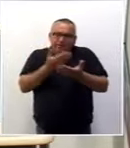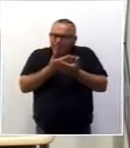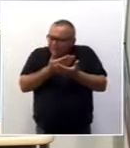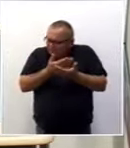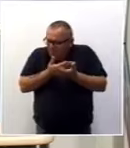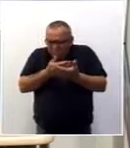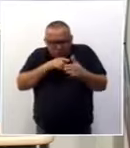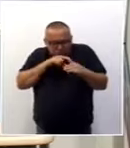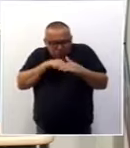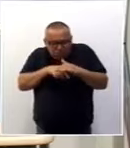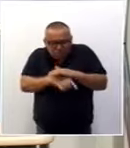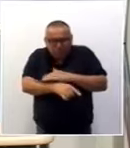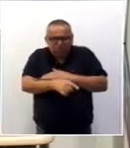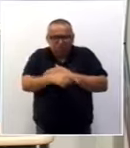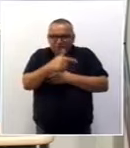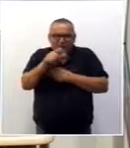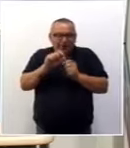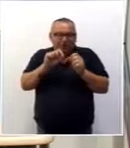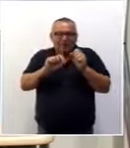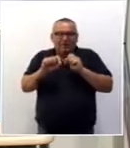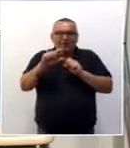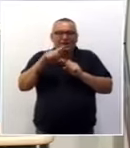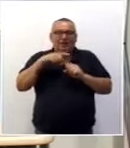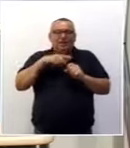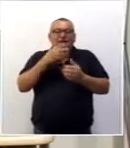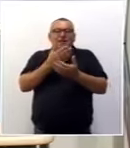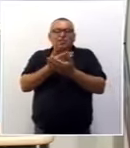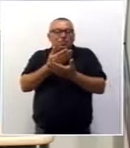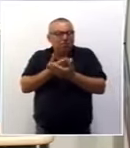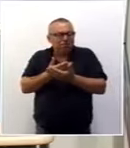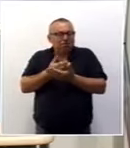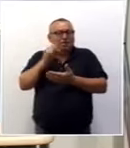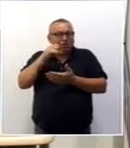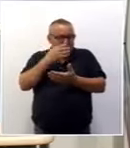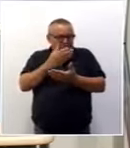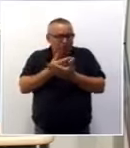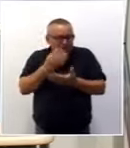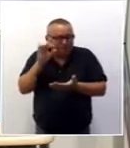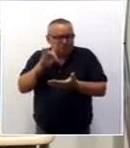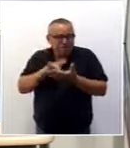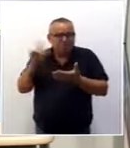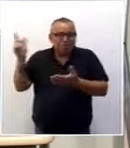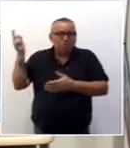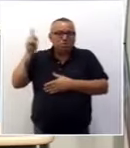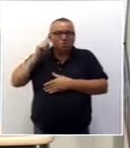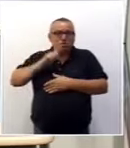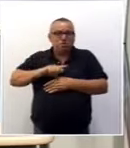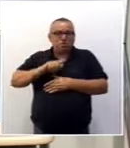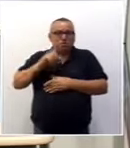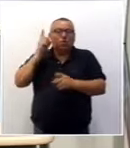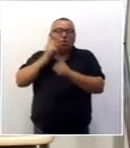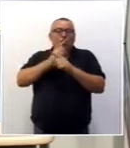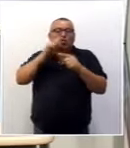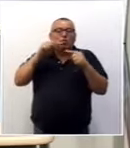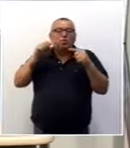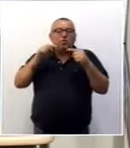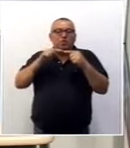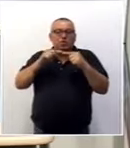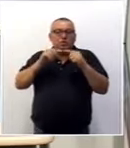não tem o que fazer, não é? Se vocês estudarem, né, vocês conseguem alcançar os seus objetivos,